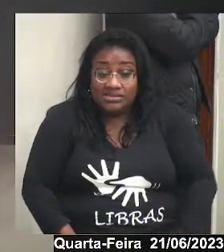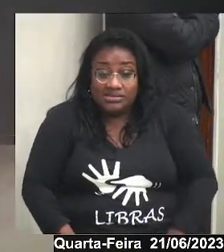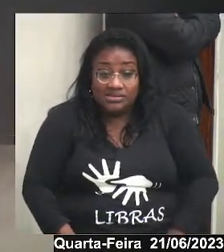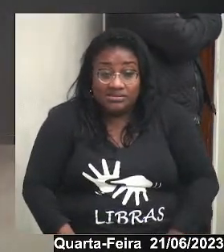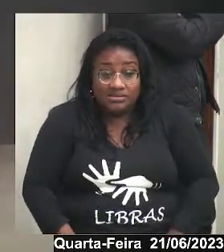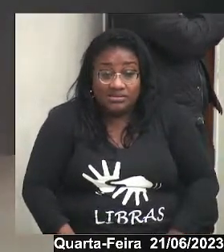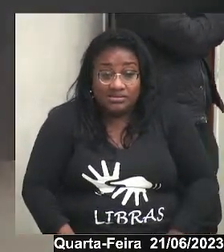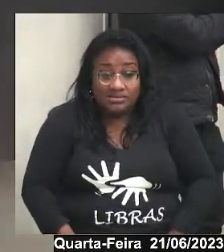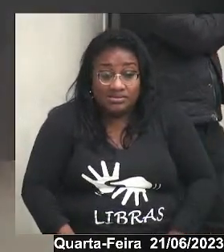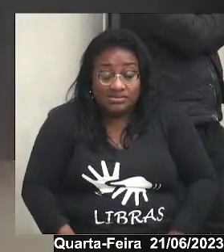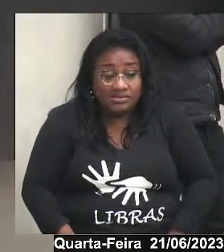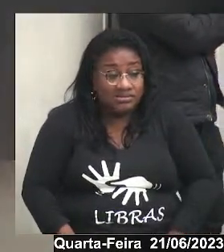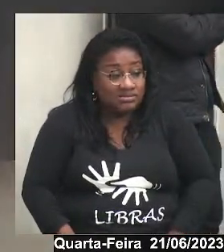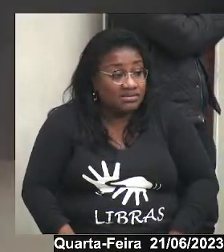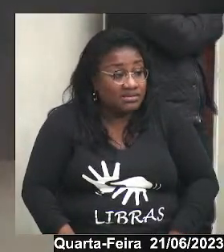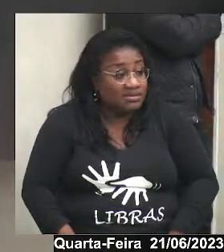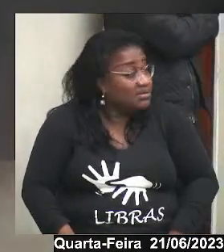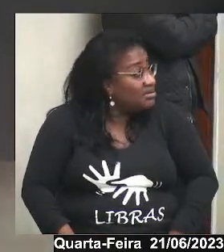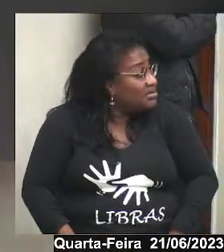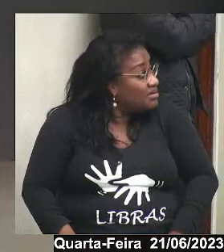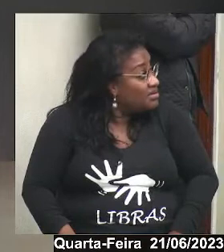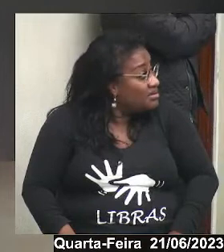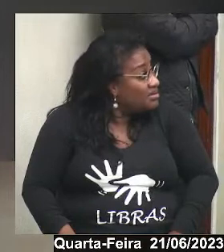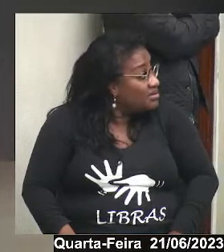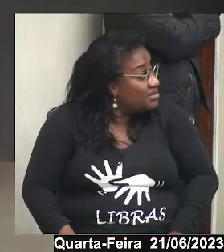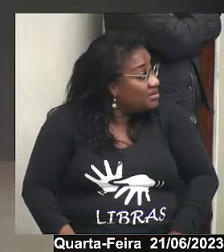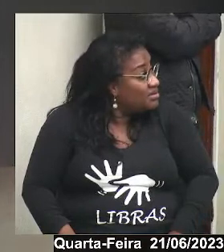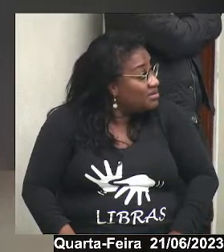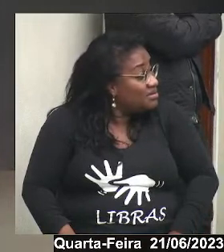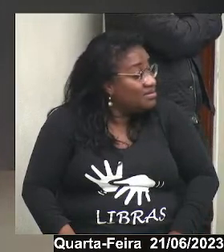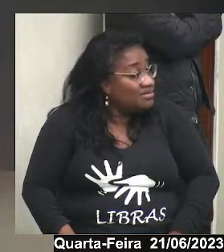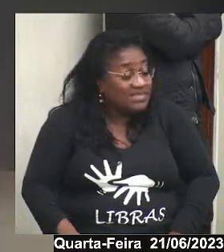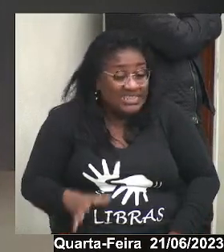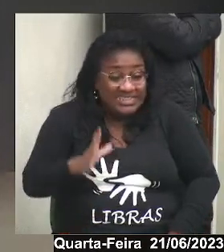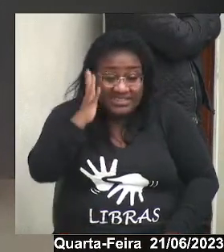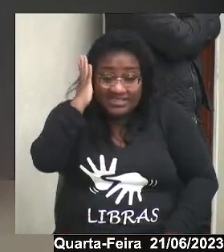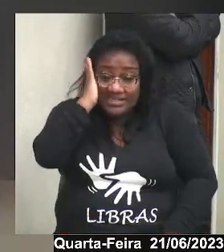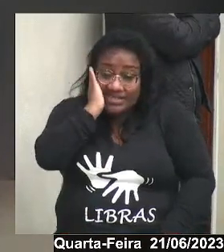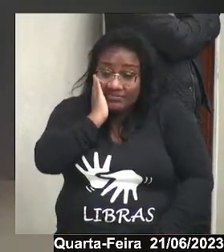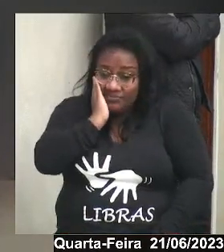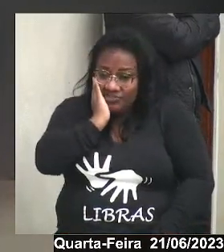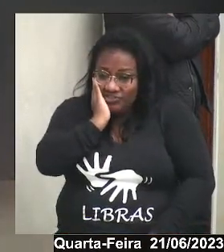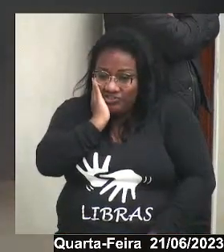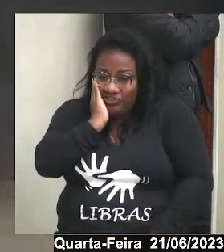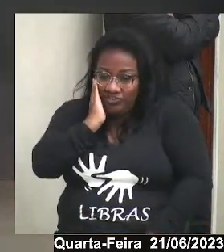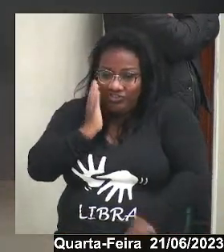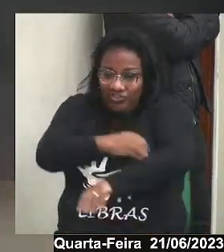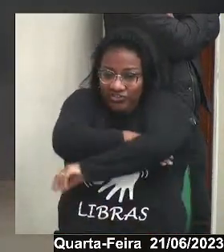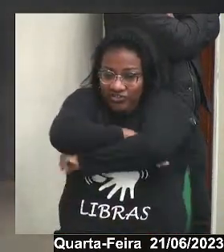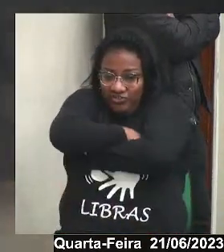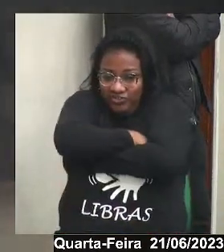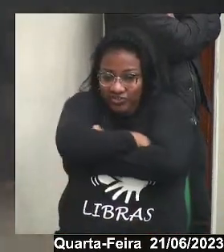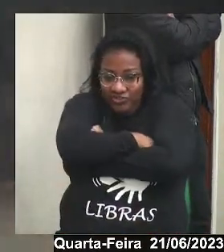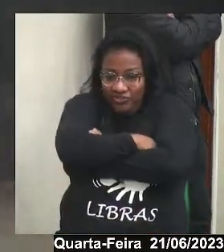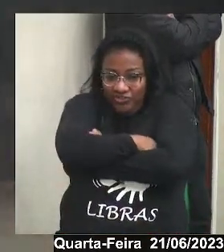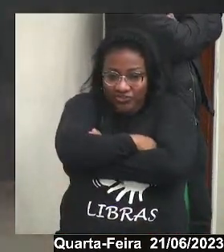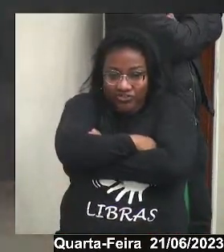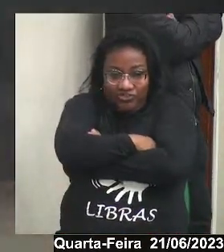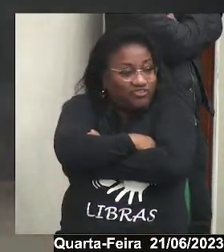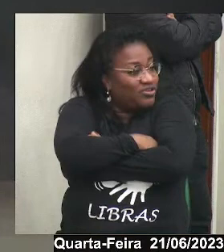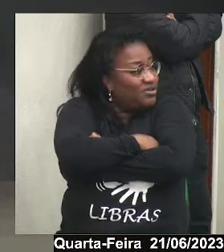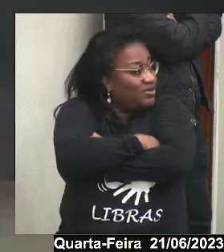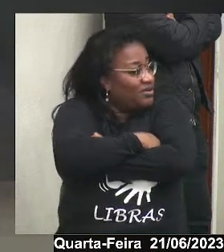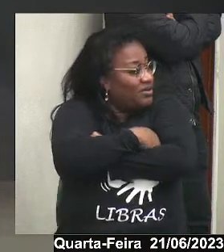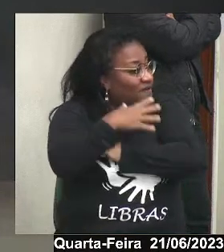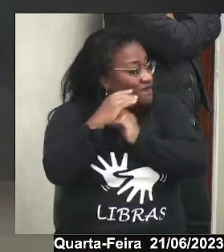reciclagem dos nossos GCMs pra que aquela abordagem não se repita. Cara, você é paga-pau de vagabundo. É por isso que a criminalidade